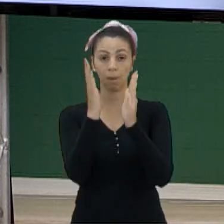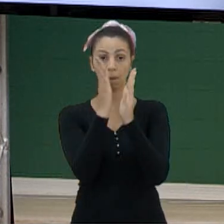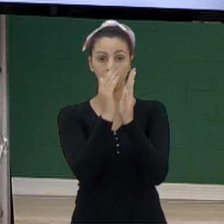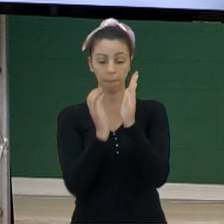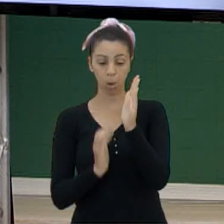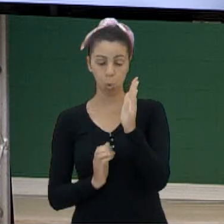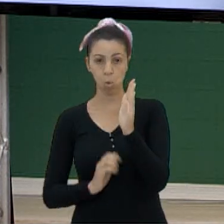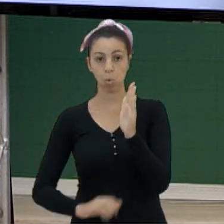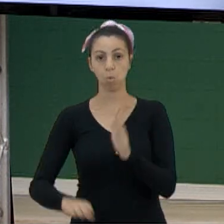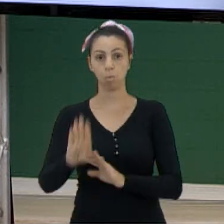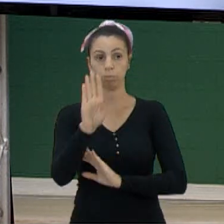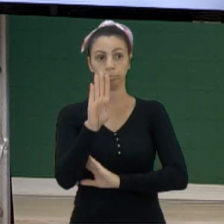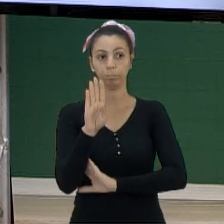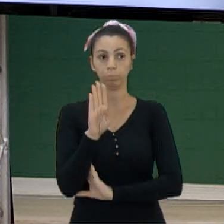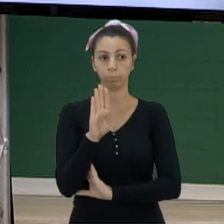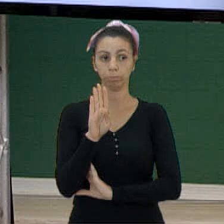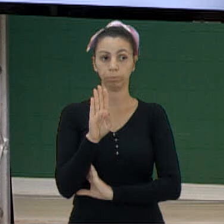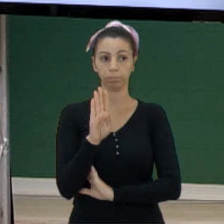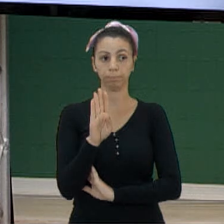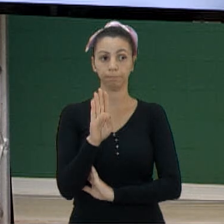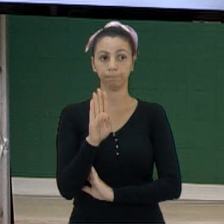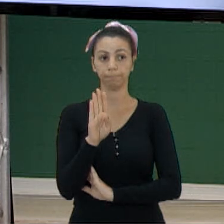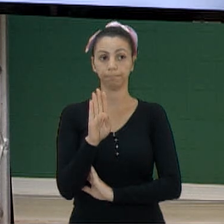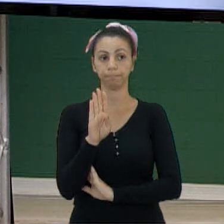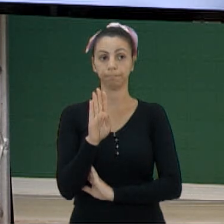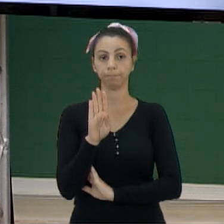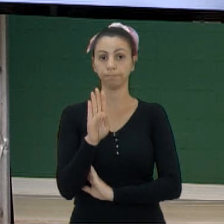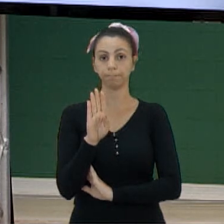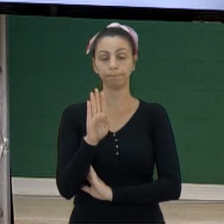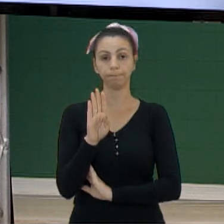B do Barroco, né?